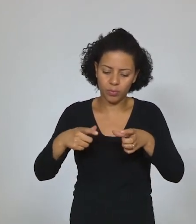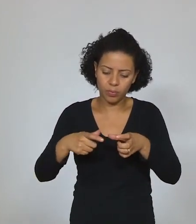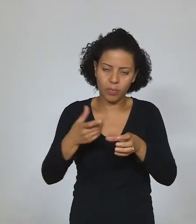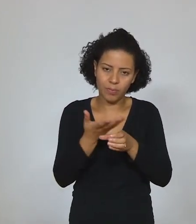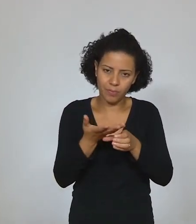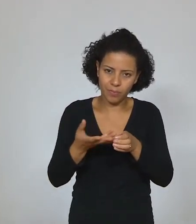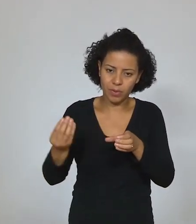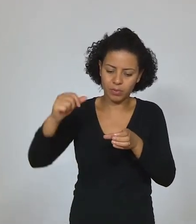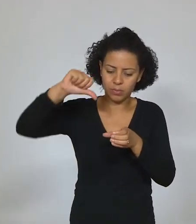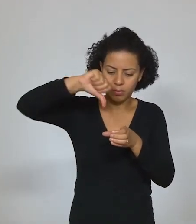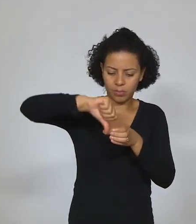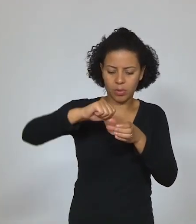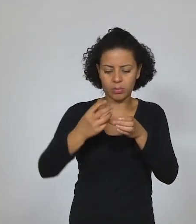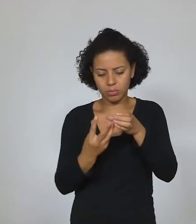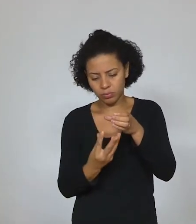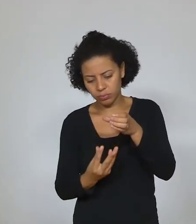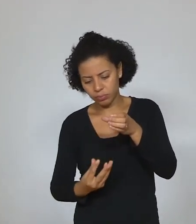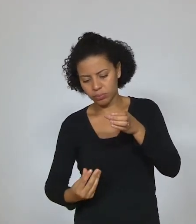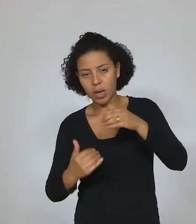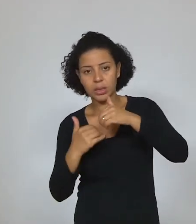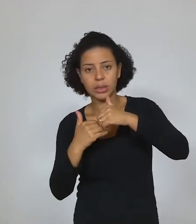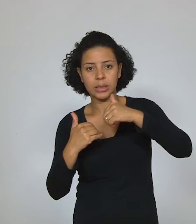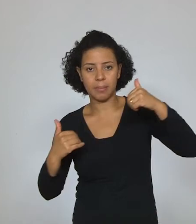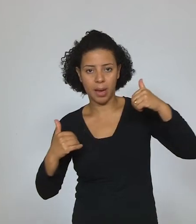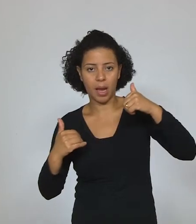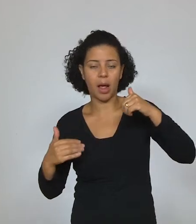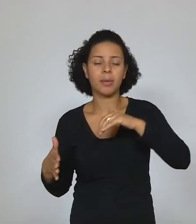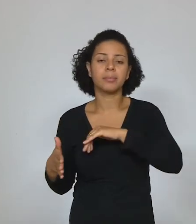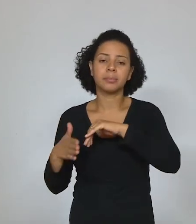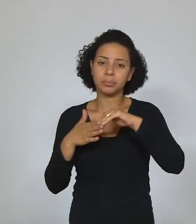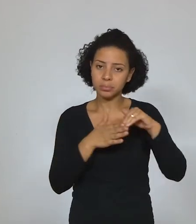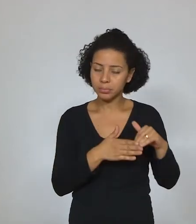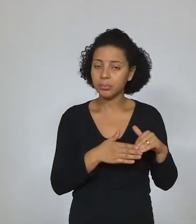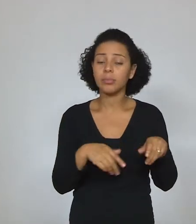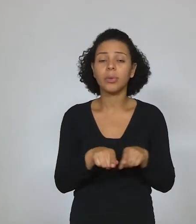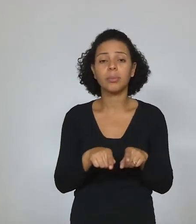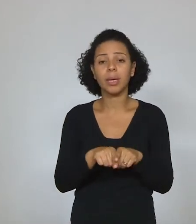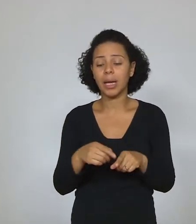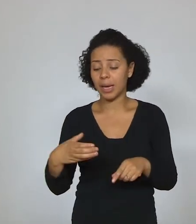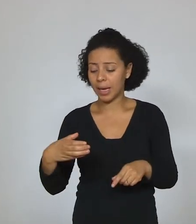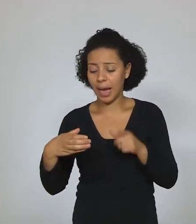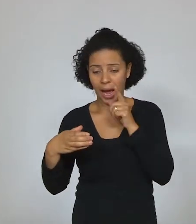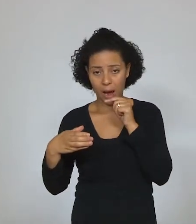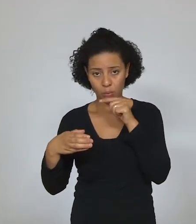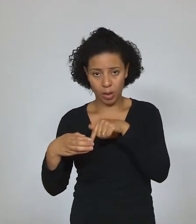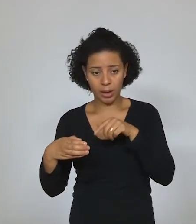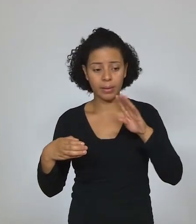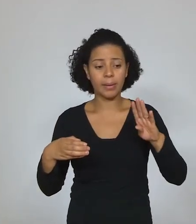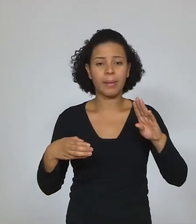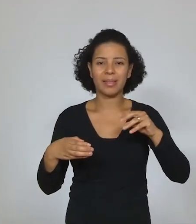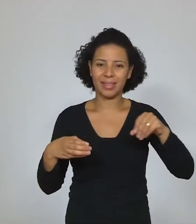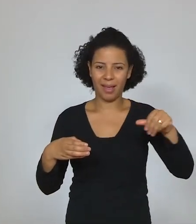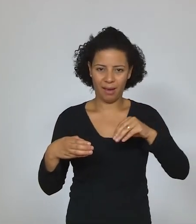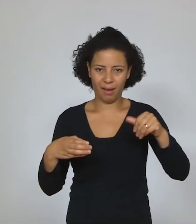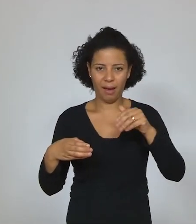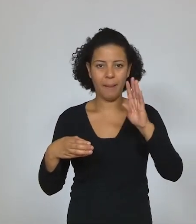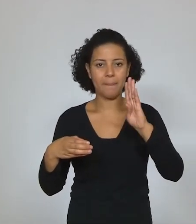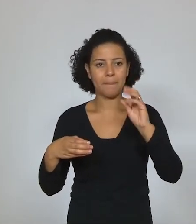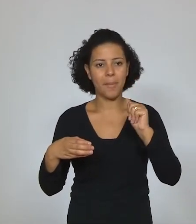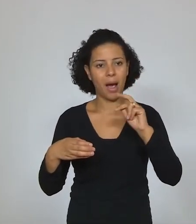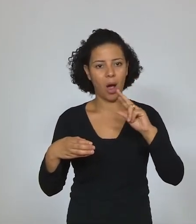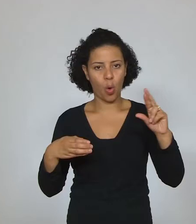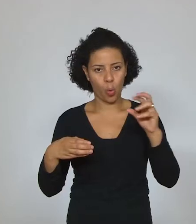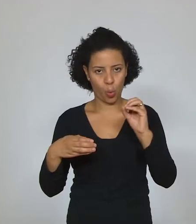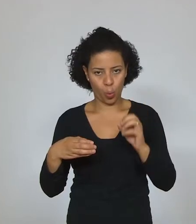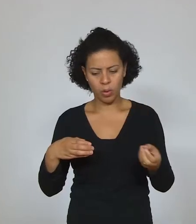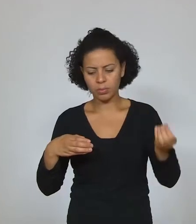depois de um tempo você vai perceber que, por diferenças de densidade, aquele barro decanta e você consegue ter uma faixa de barro e